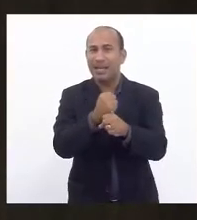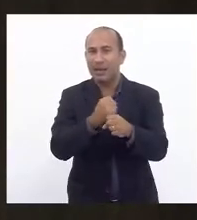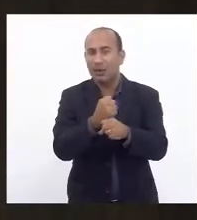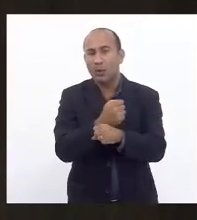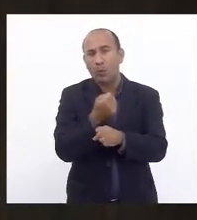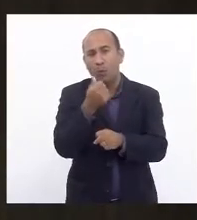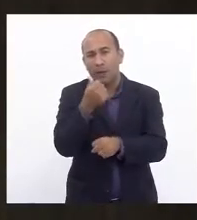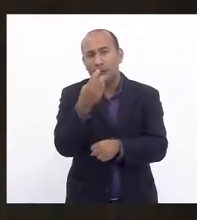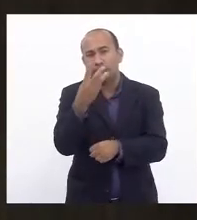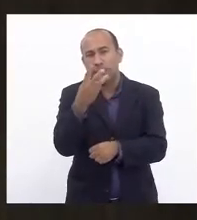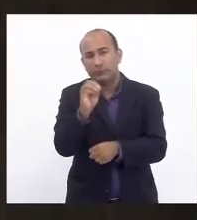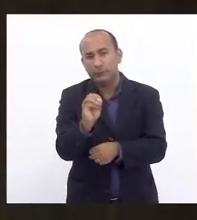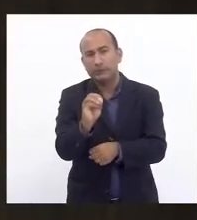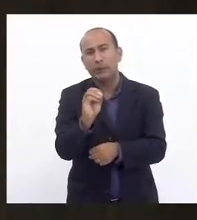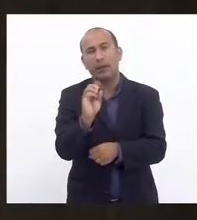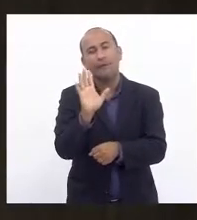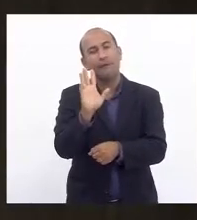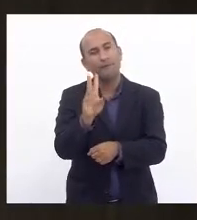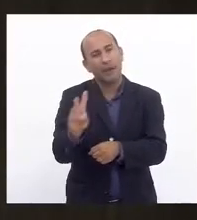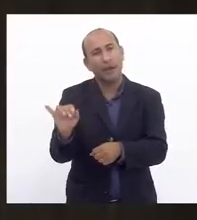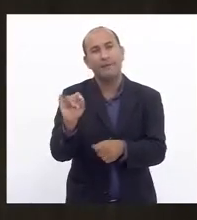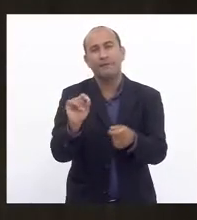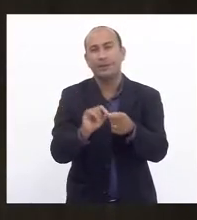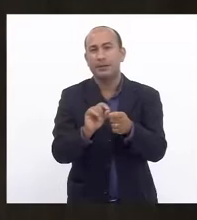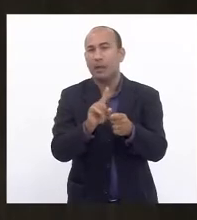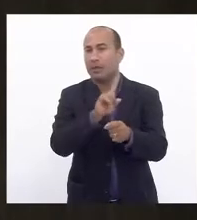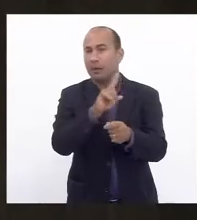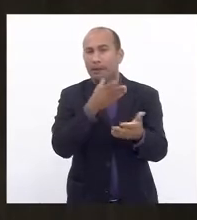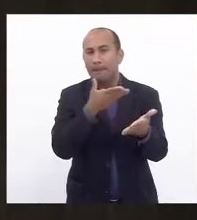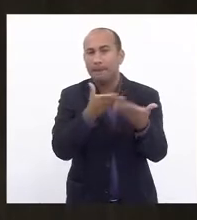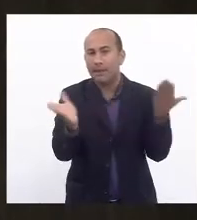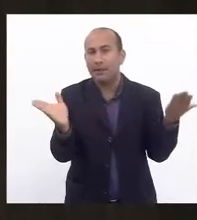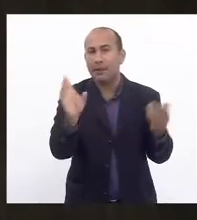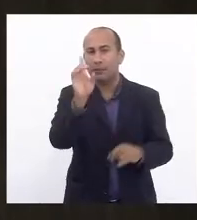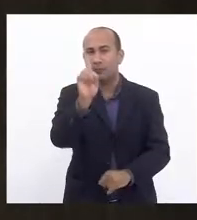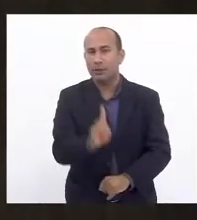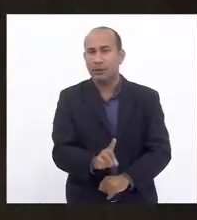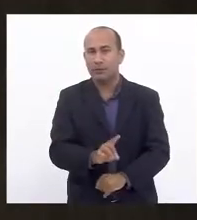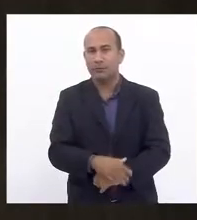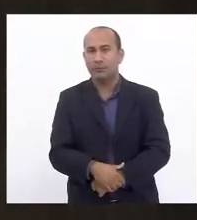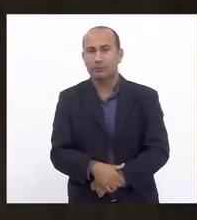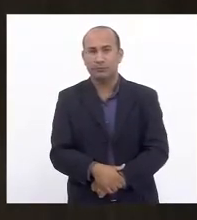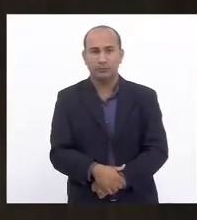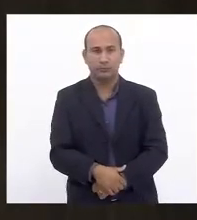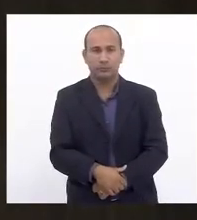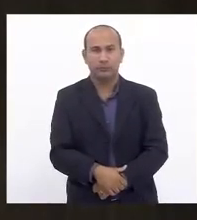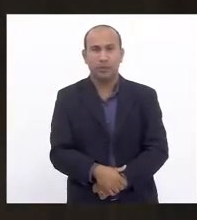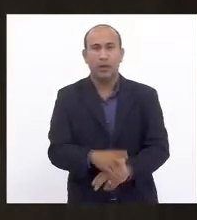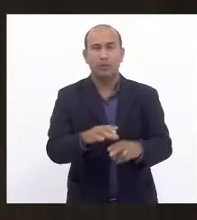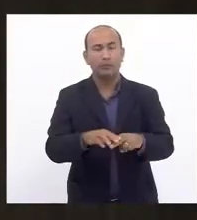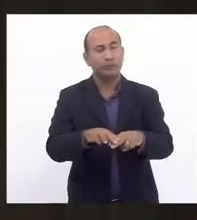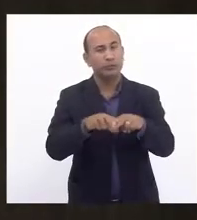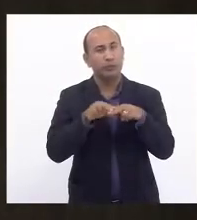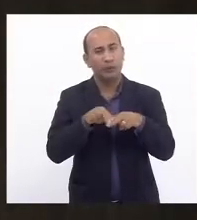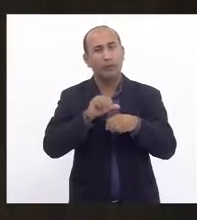anos cumpridos ou a cumprir, não perderão seus direitos, se houver, por conta das